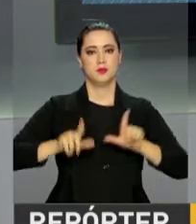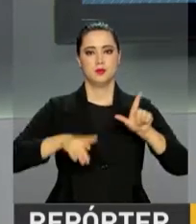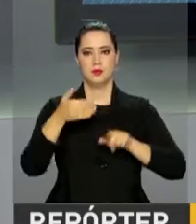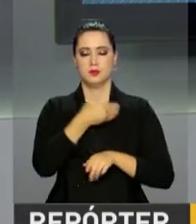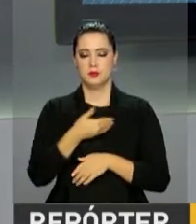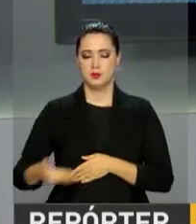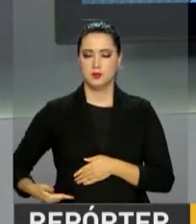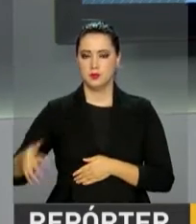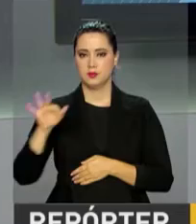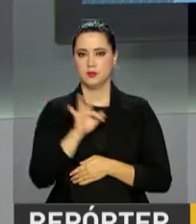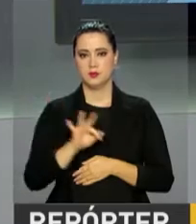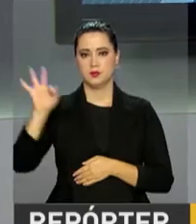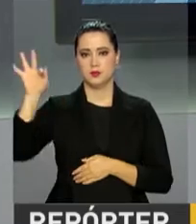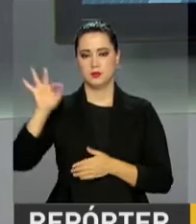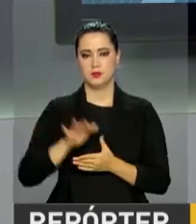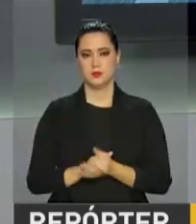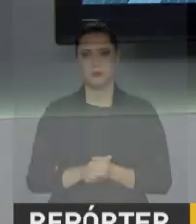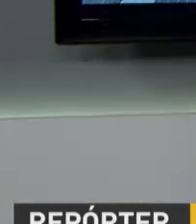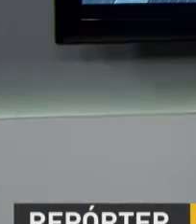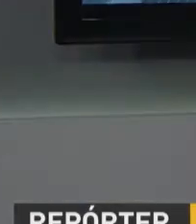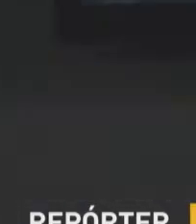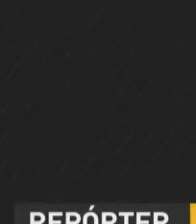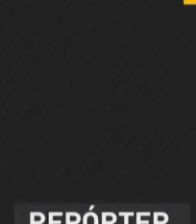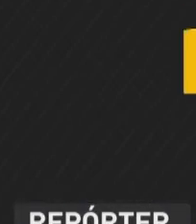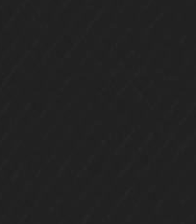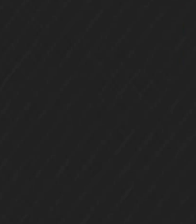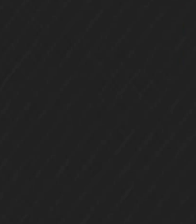na nbr a tv do governo federal